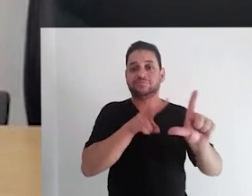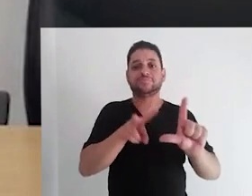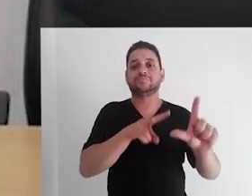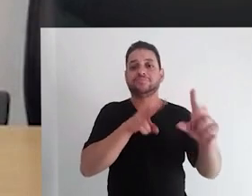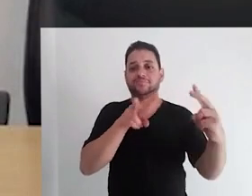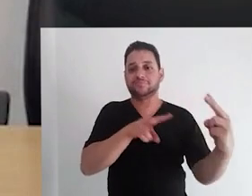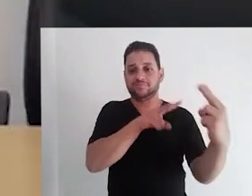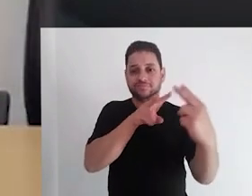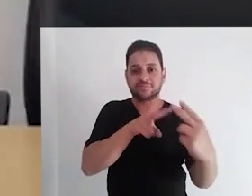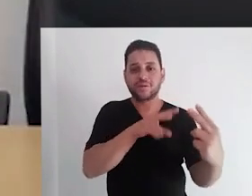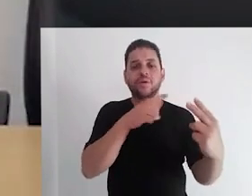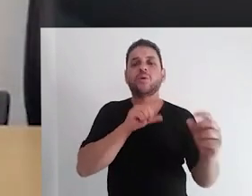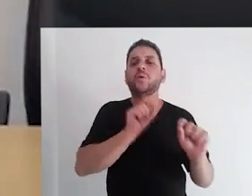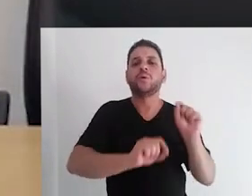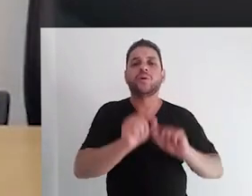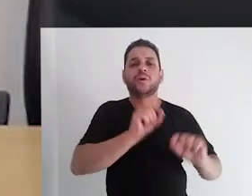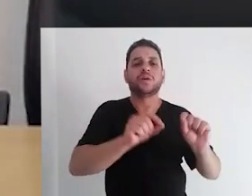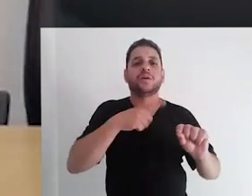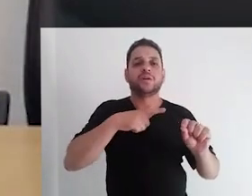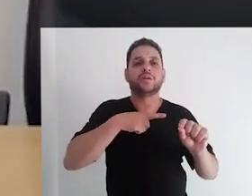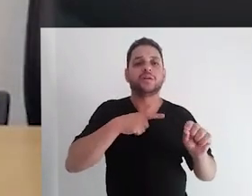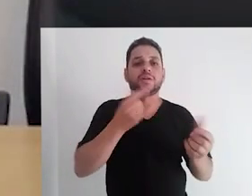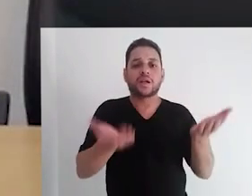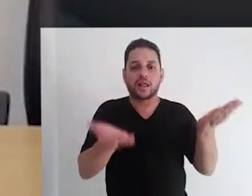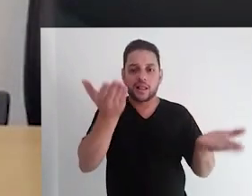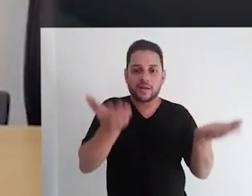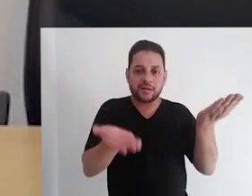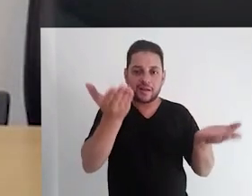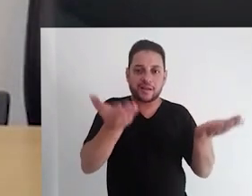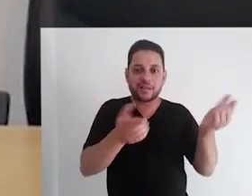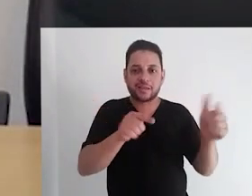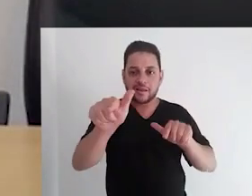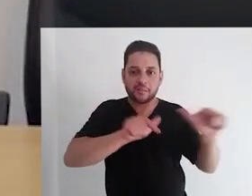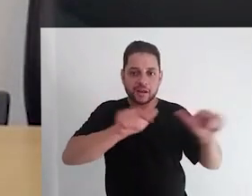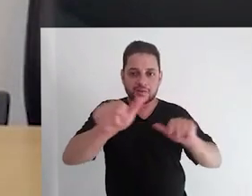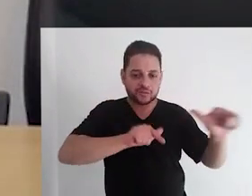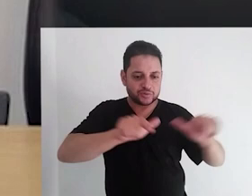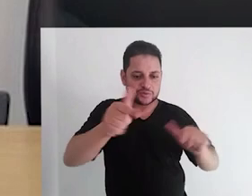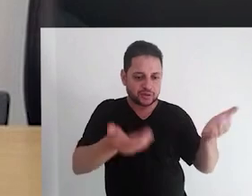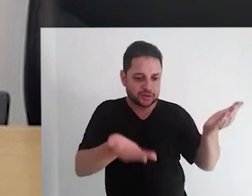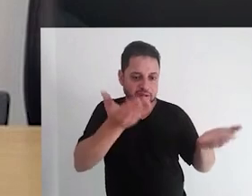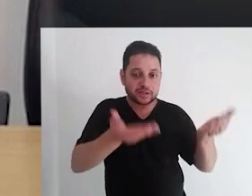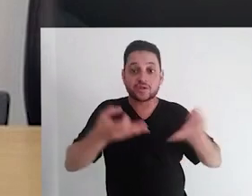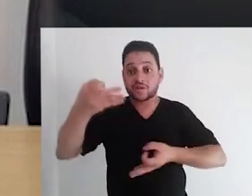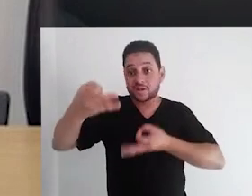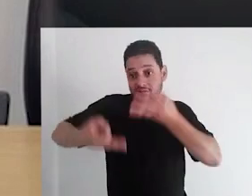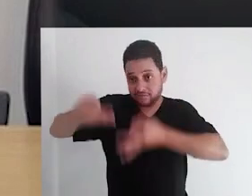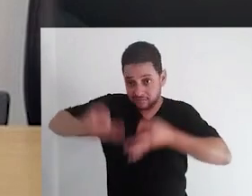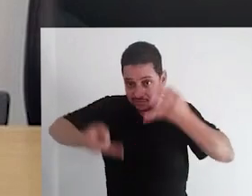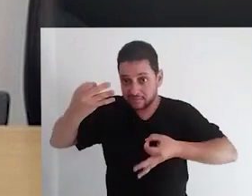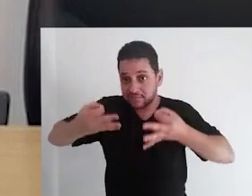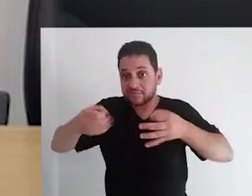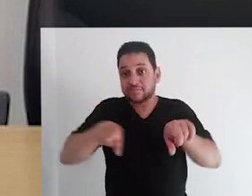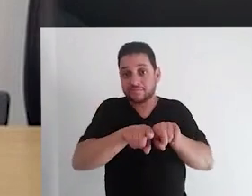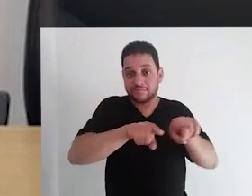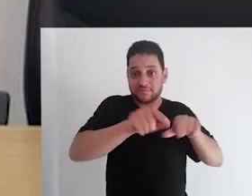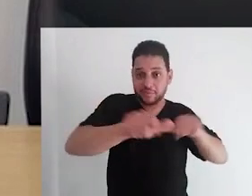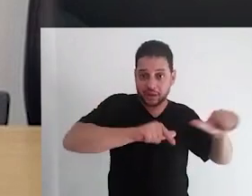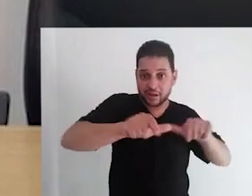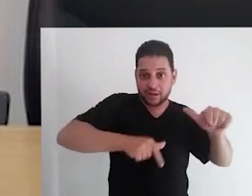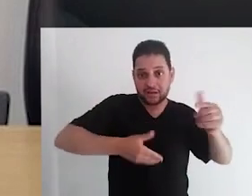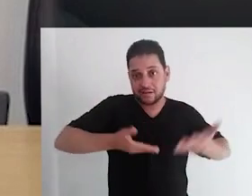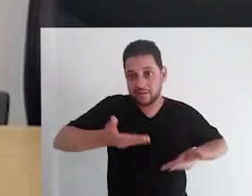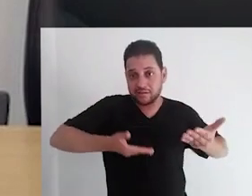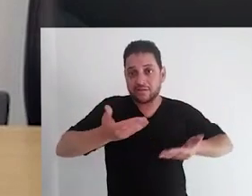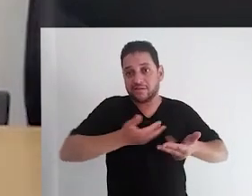de equalizar a distribuição e a carga de trabalho de magistrados e servidores de todo o Poder Judiciário. Também